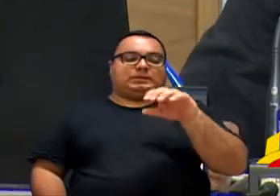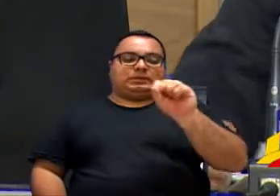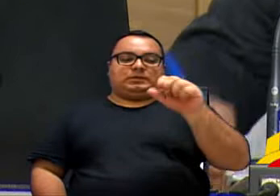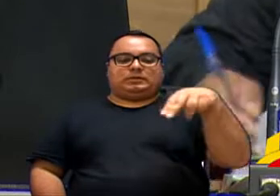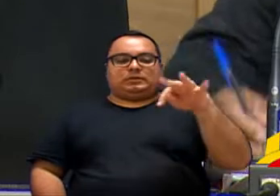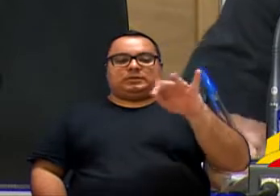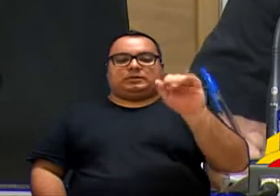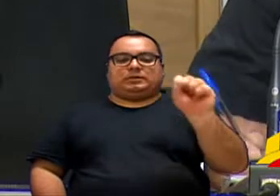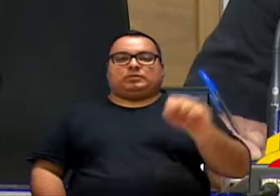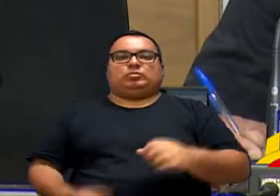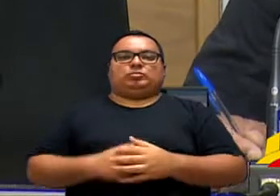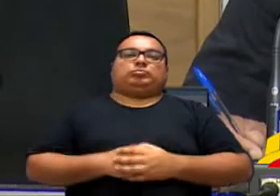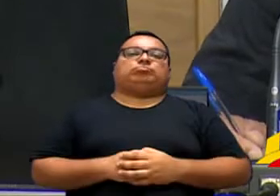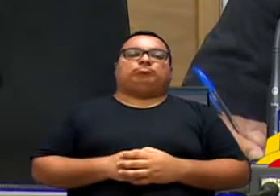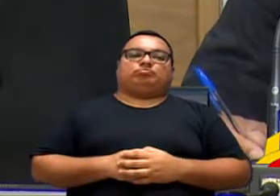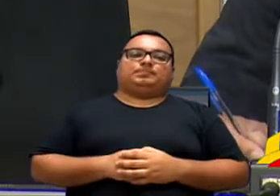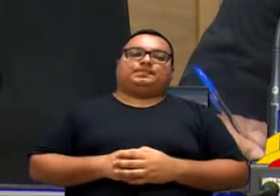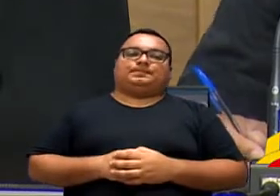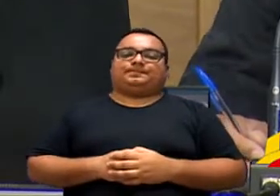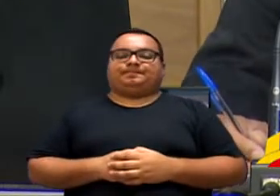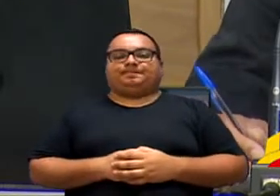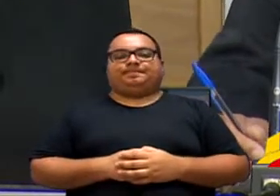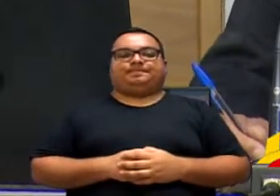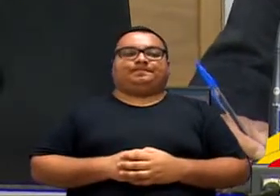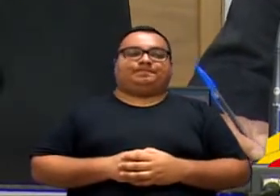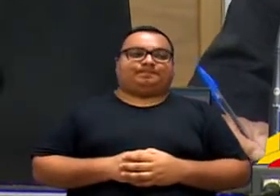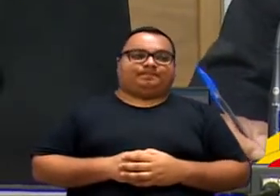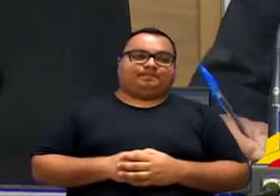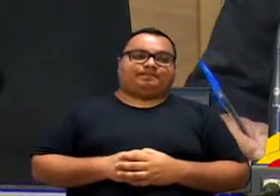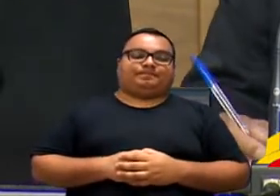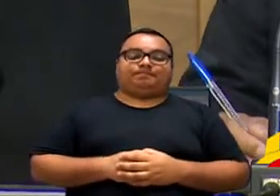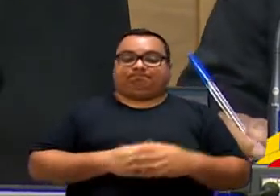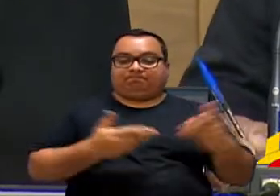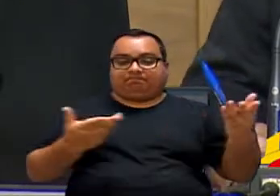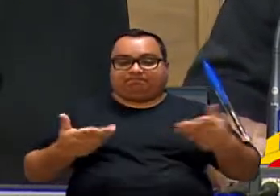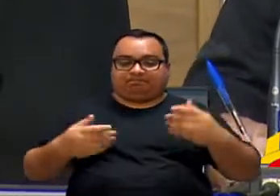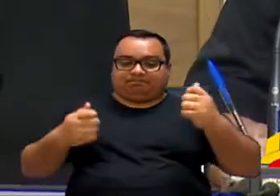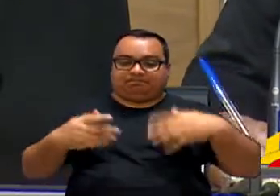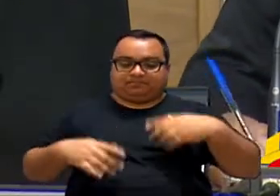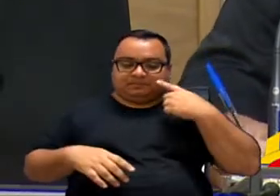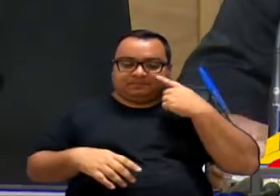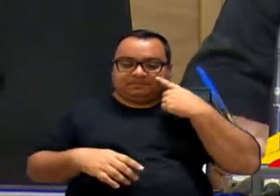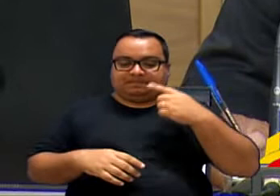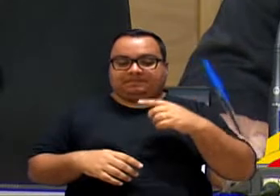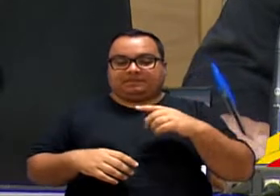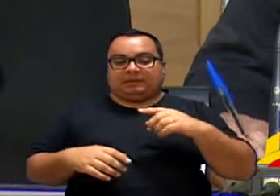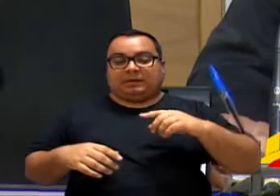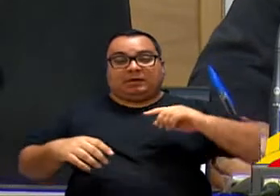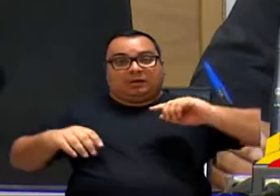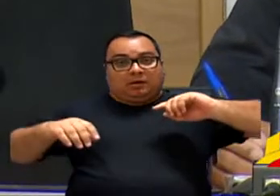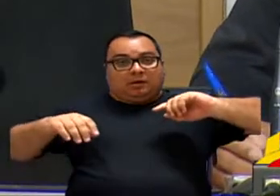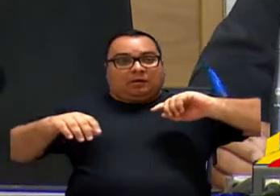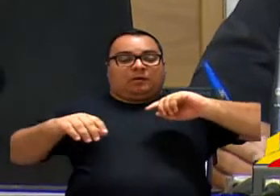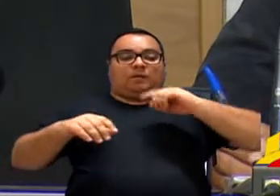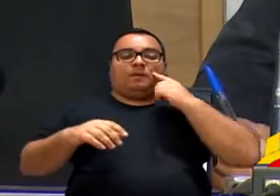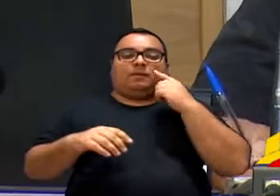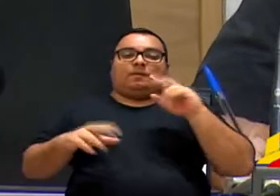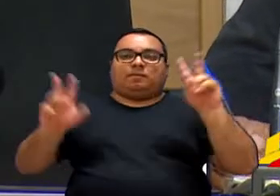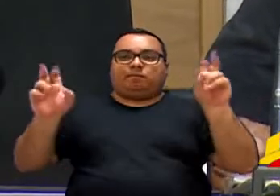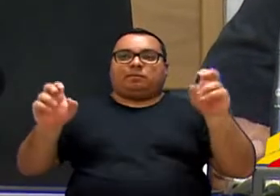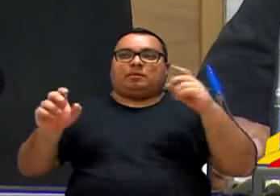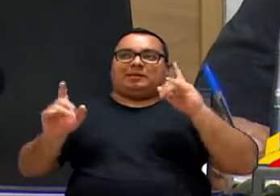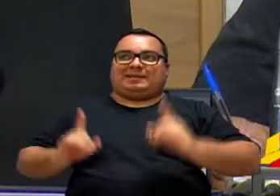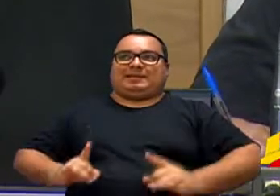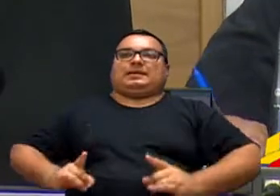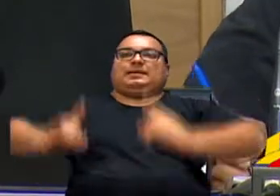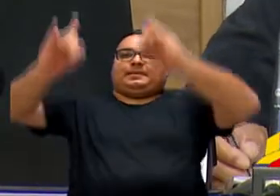informações sobre então mas vai dar tempo falar solução definitiva ficasse para o prédio